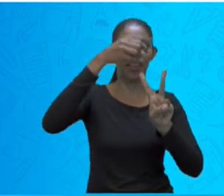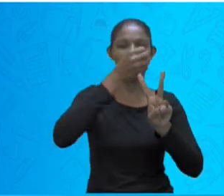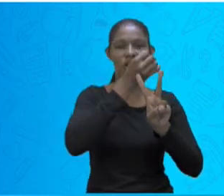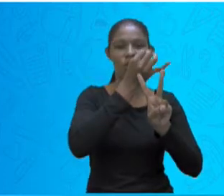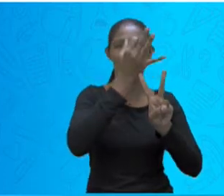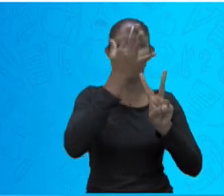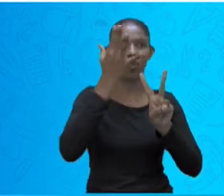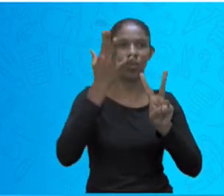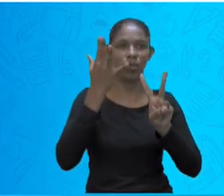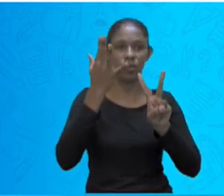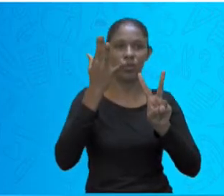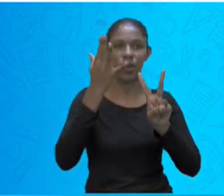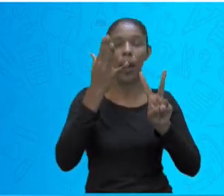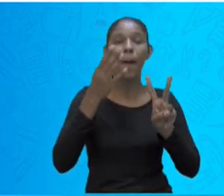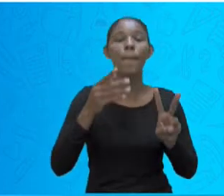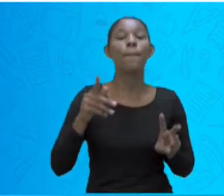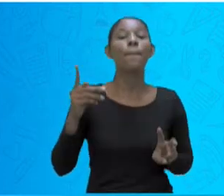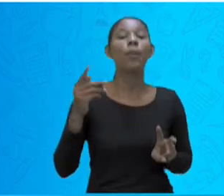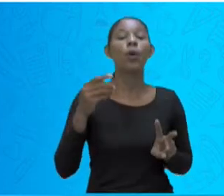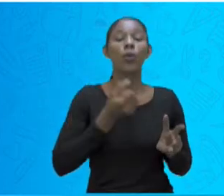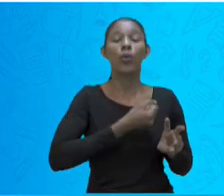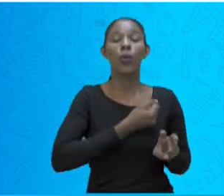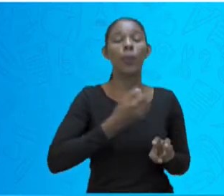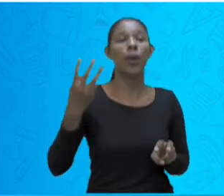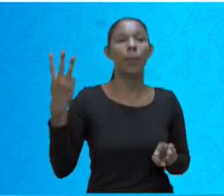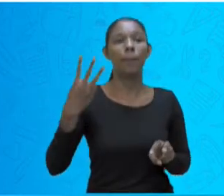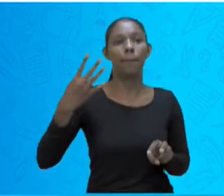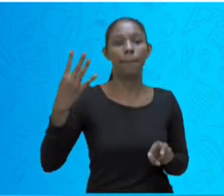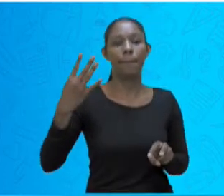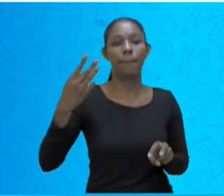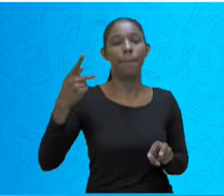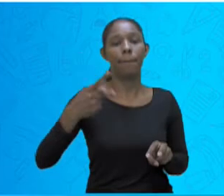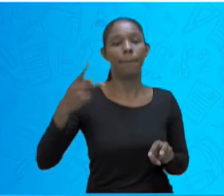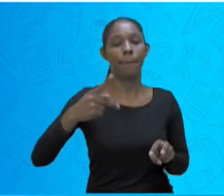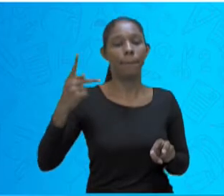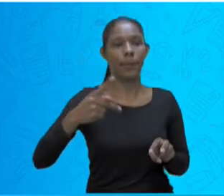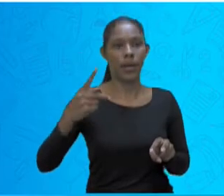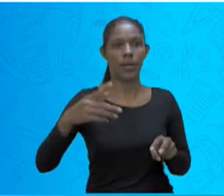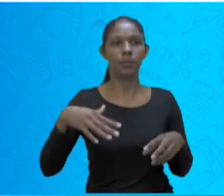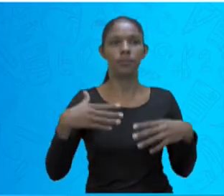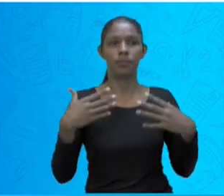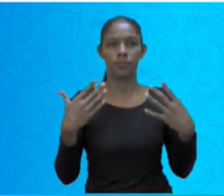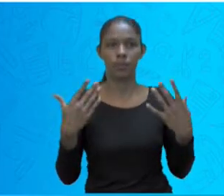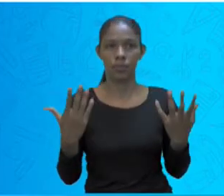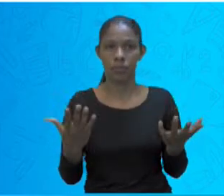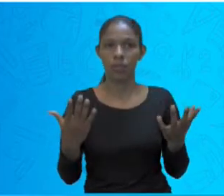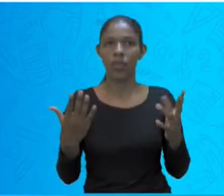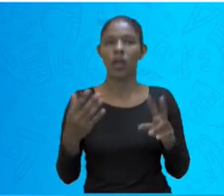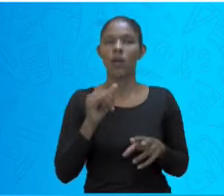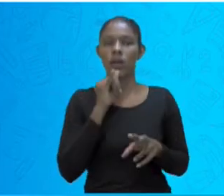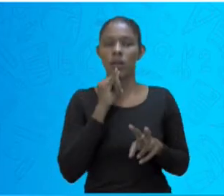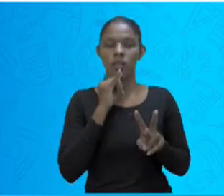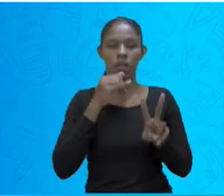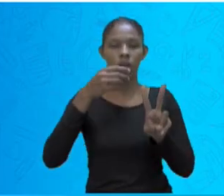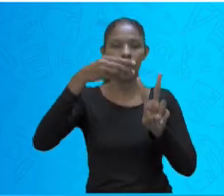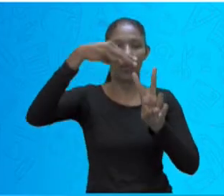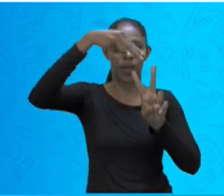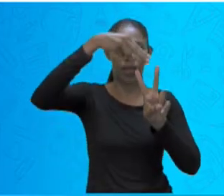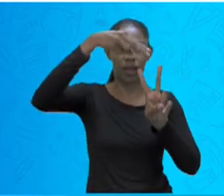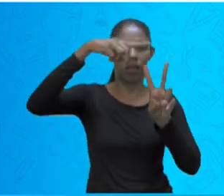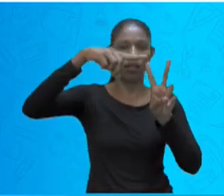A igual a B, se e somente se B elevado a N é igual a A e